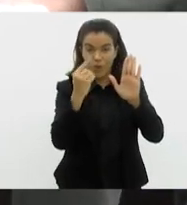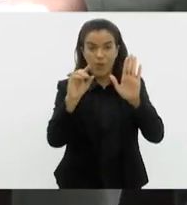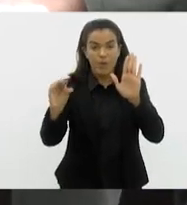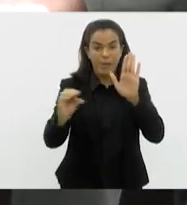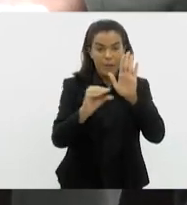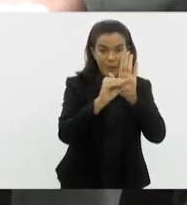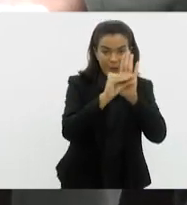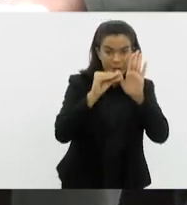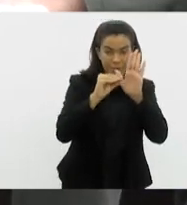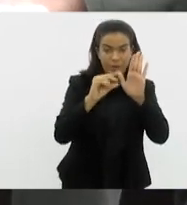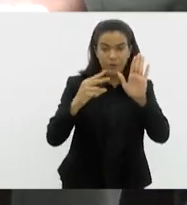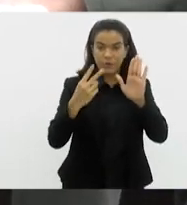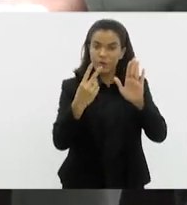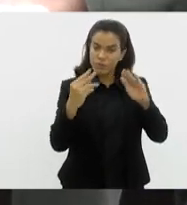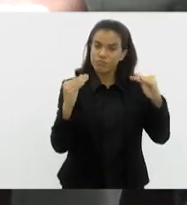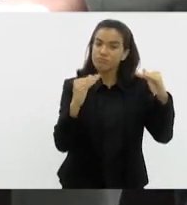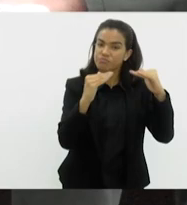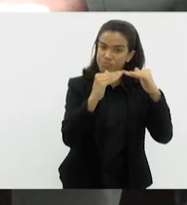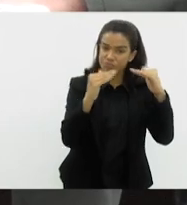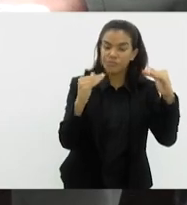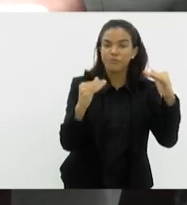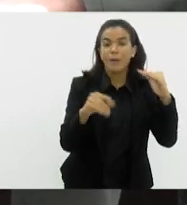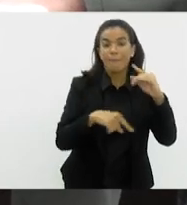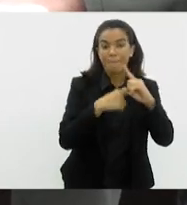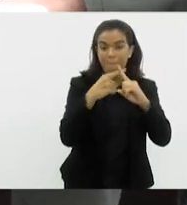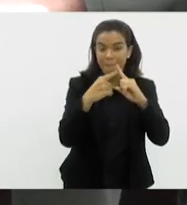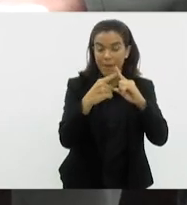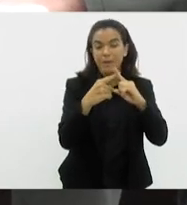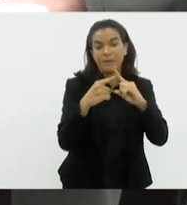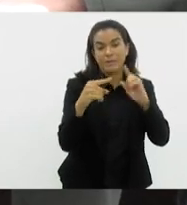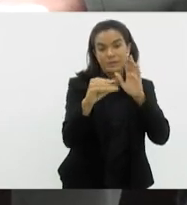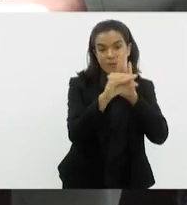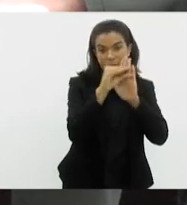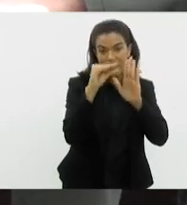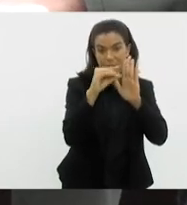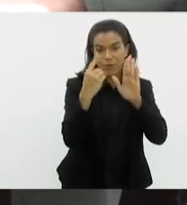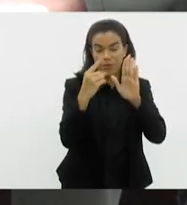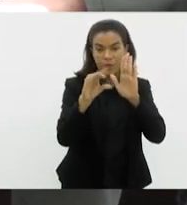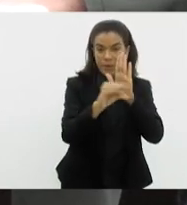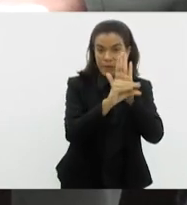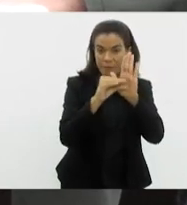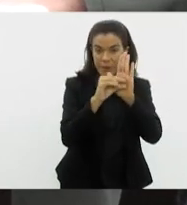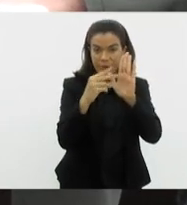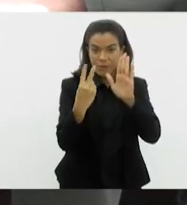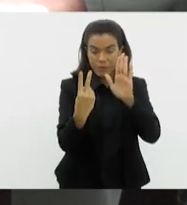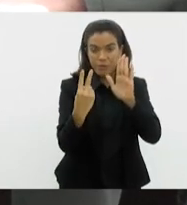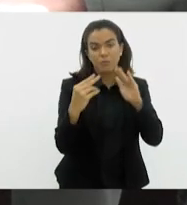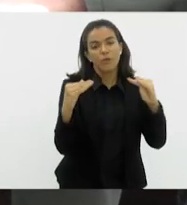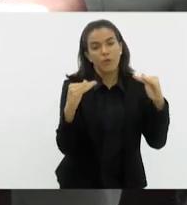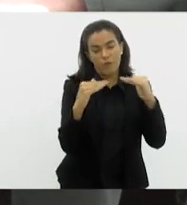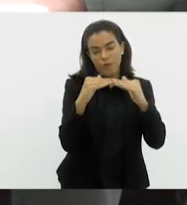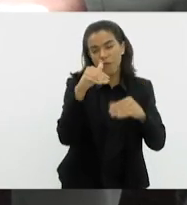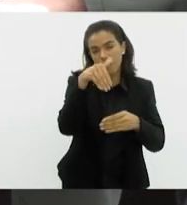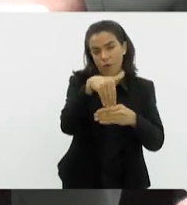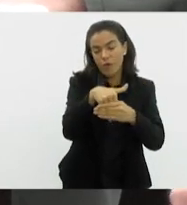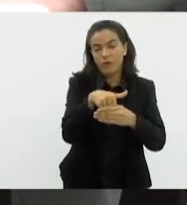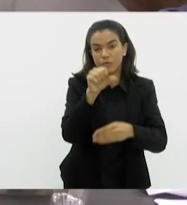emenda 2. Favorável às emendas com subemenda 1 e a 2. É o meu voto, senhor